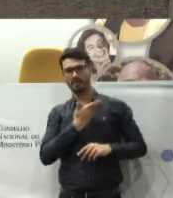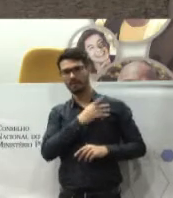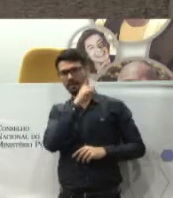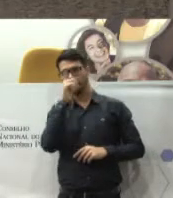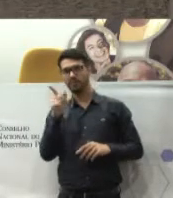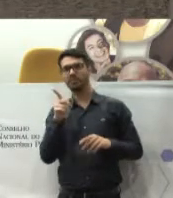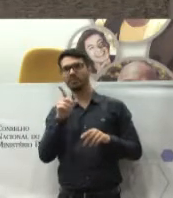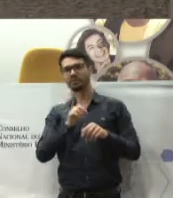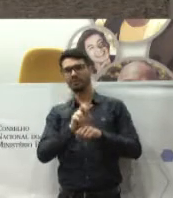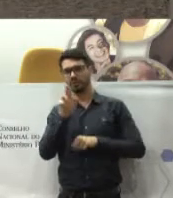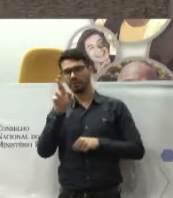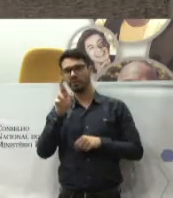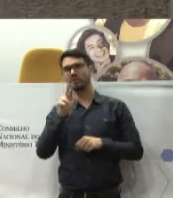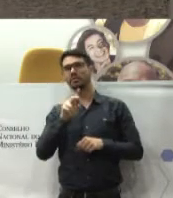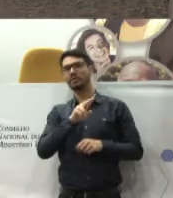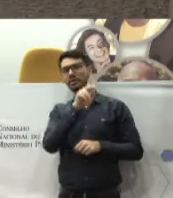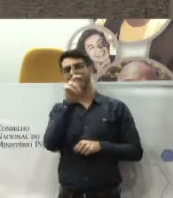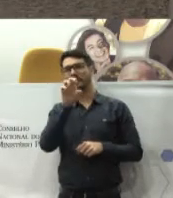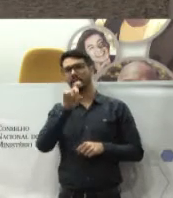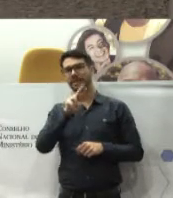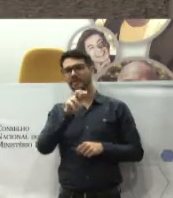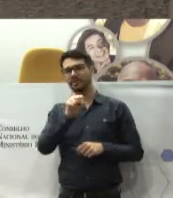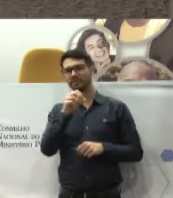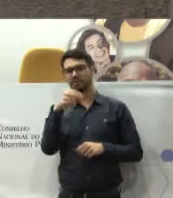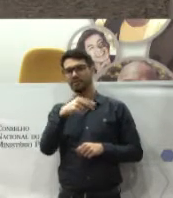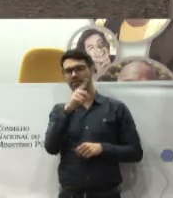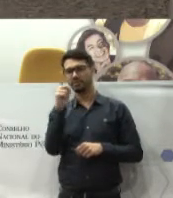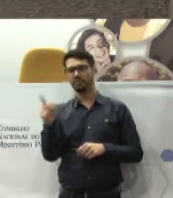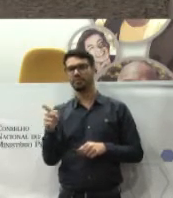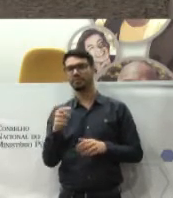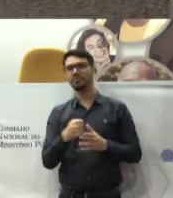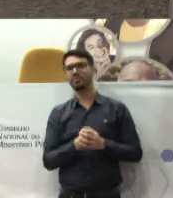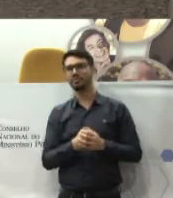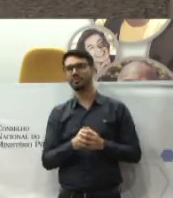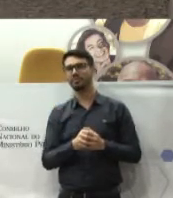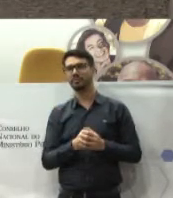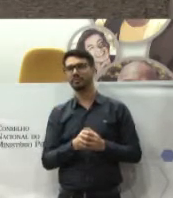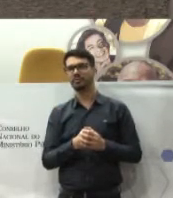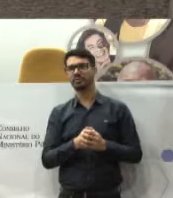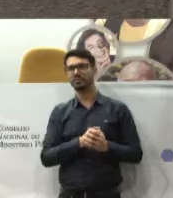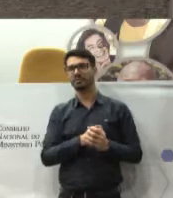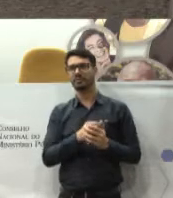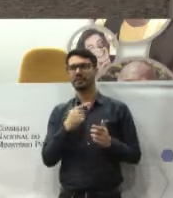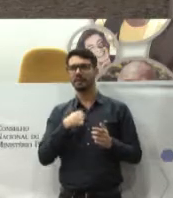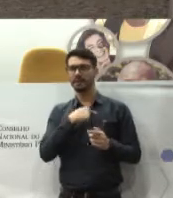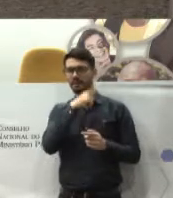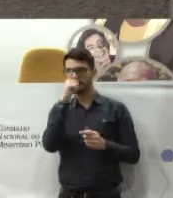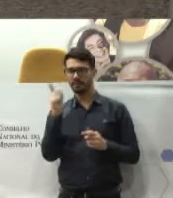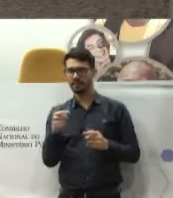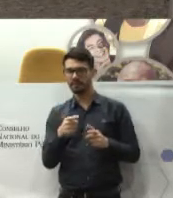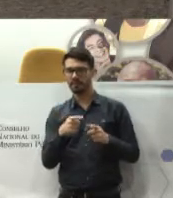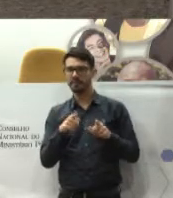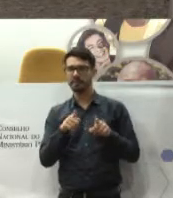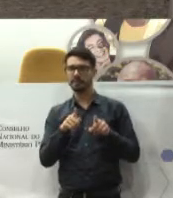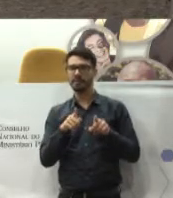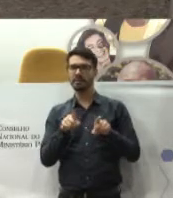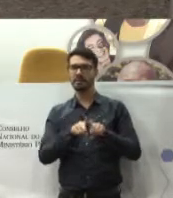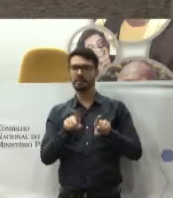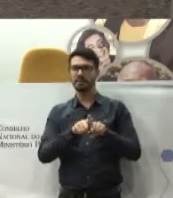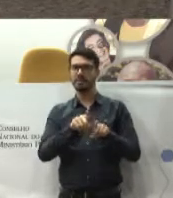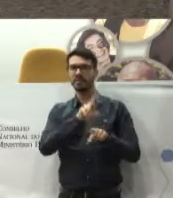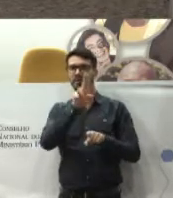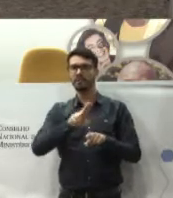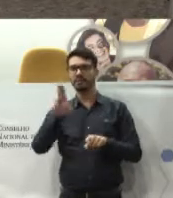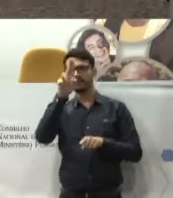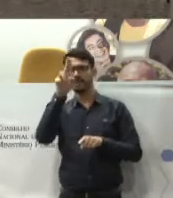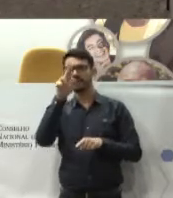Federal do Paraná, Edilson Vitorelli Diniz Lima, Visiting Scholar na Stanford Law School, Visiting Researcher na Harvard Law